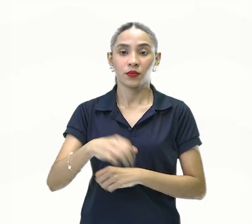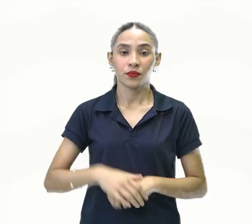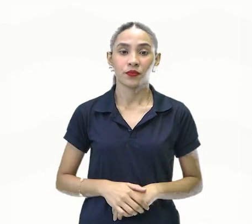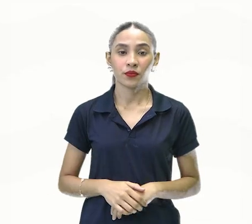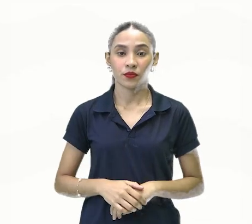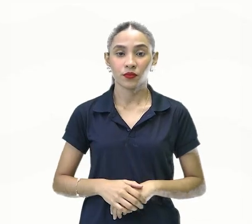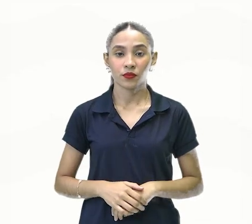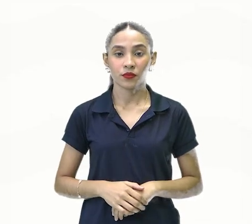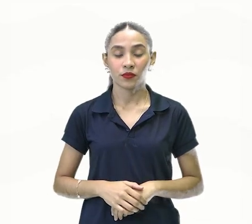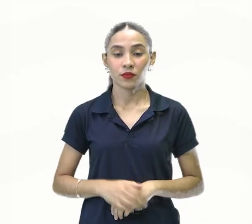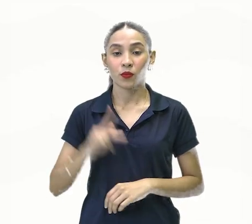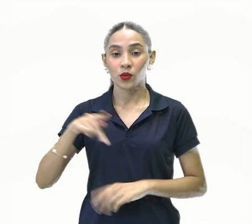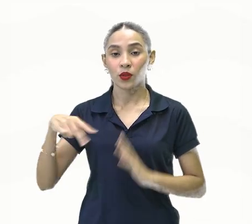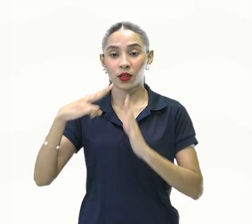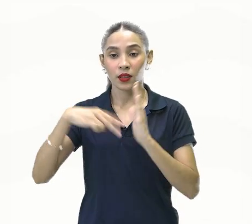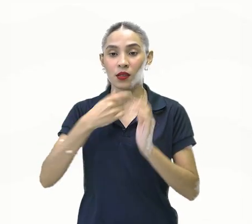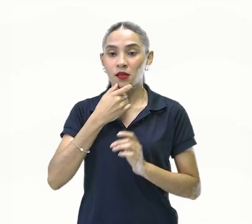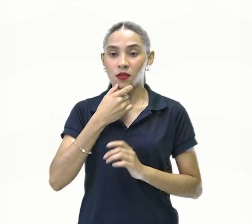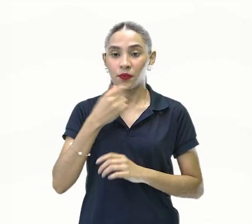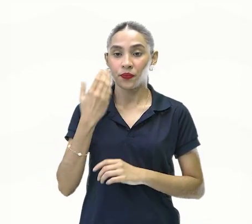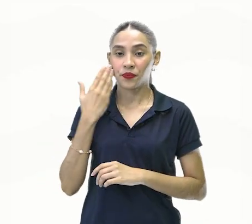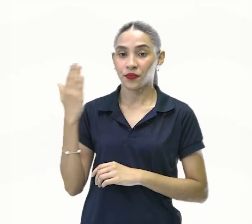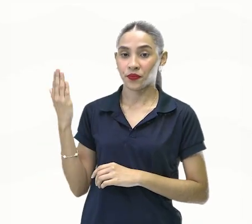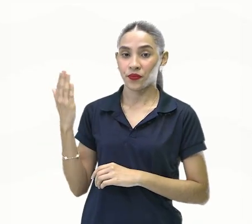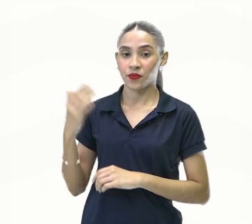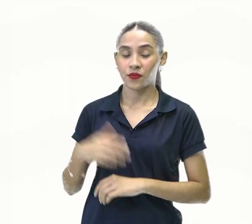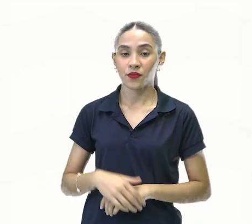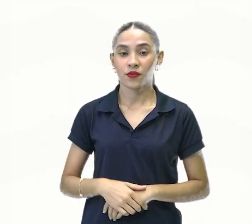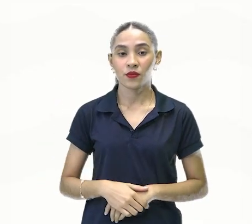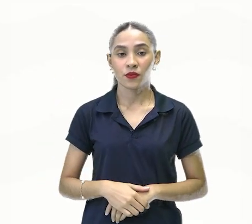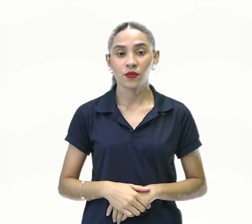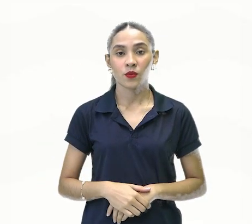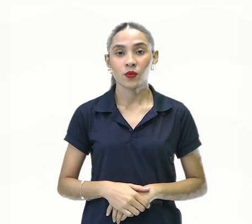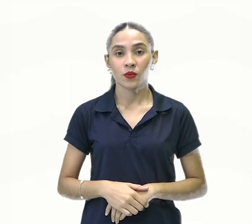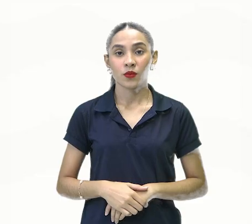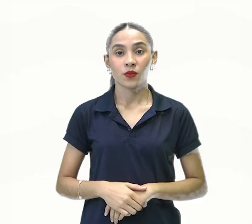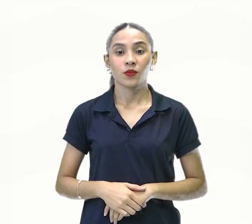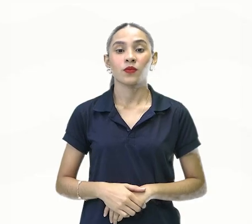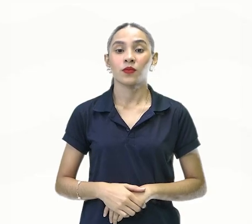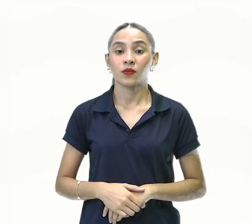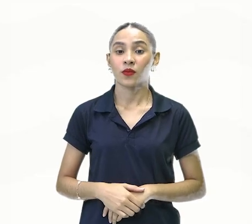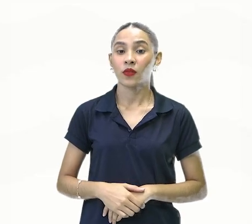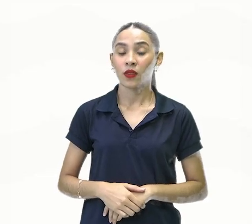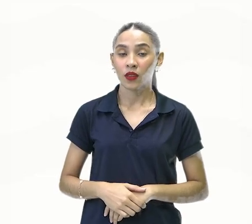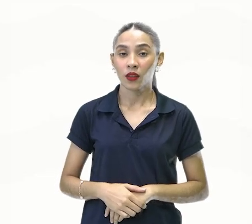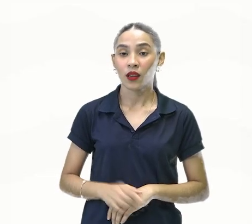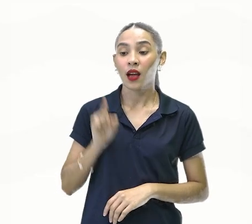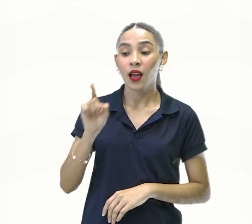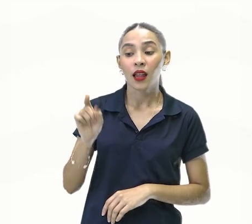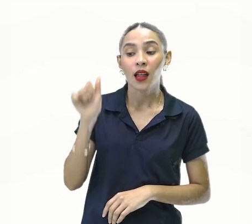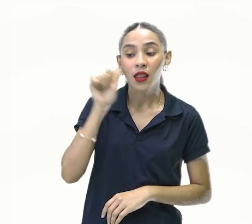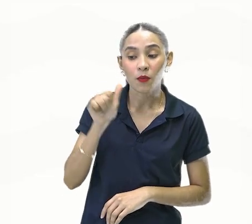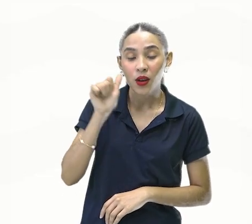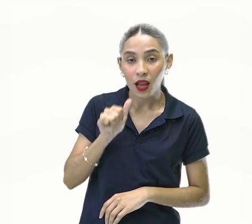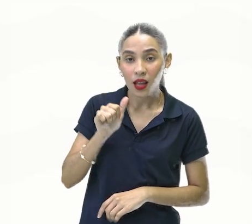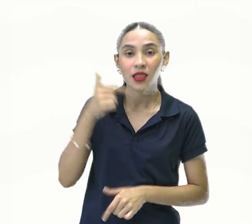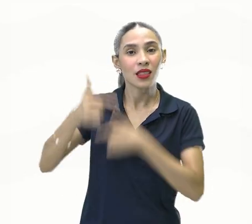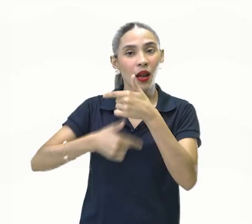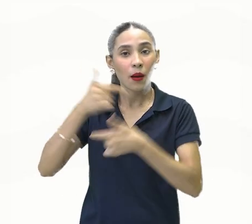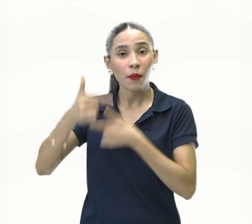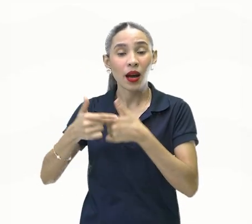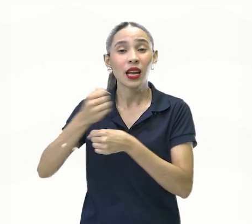been working at that company since 2018. Ela, então, está trabalhando naquela companhia